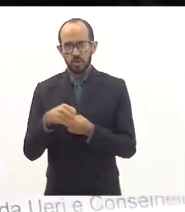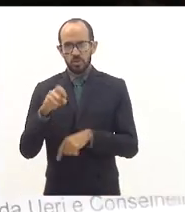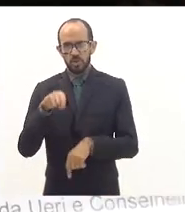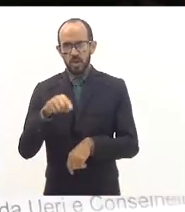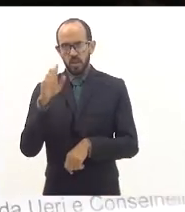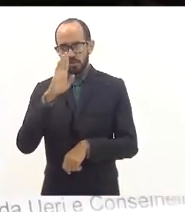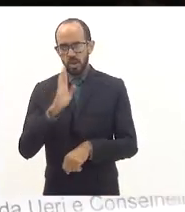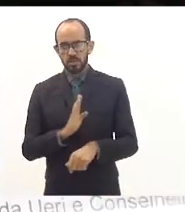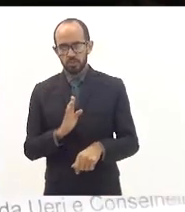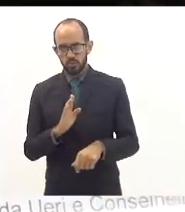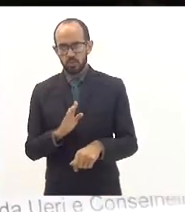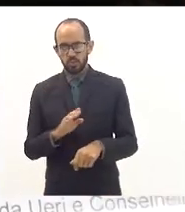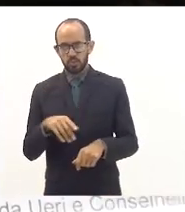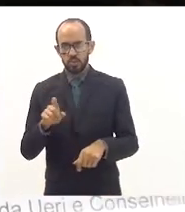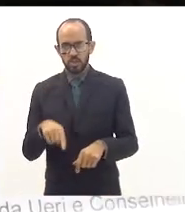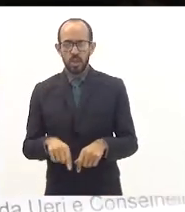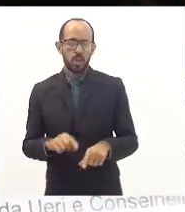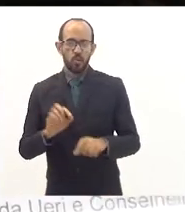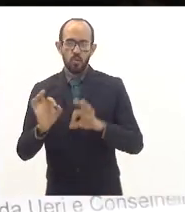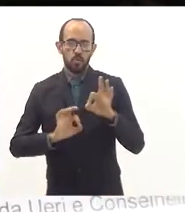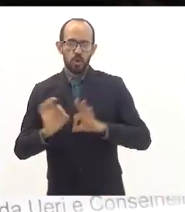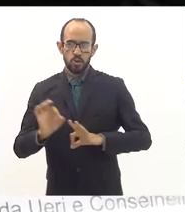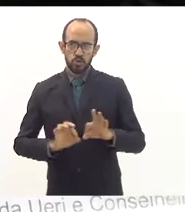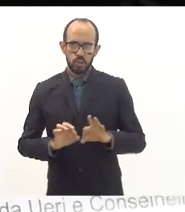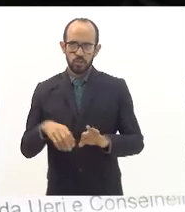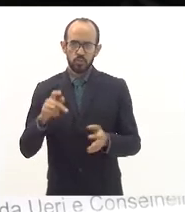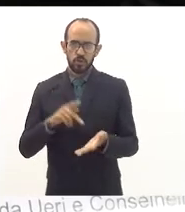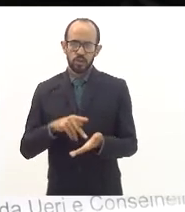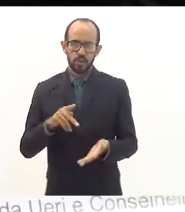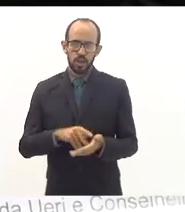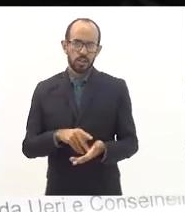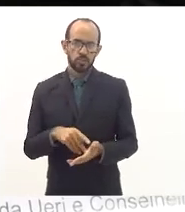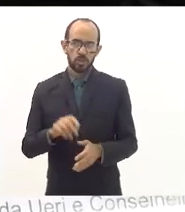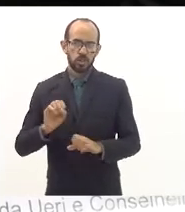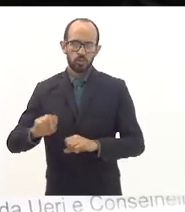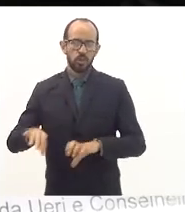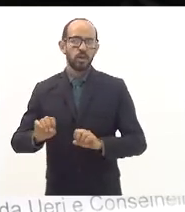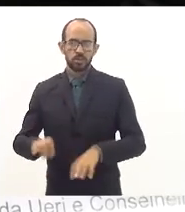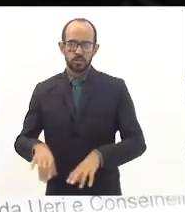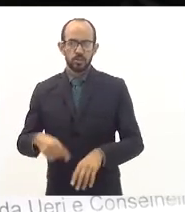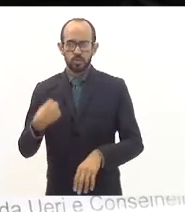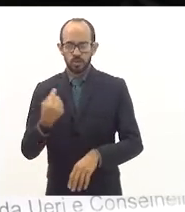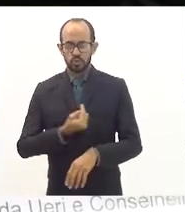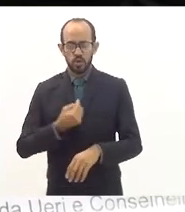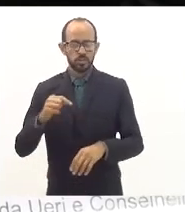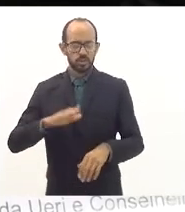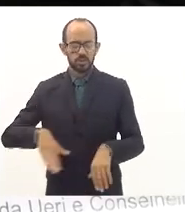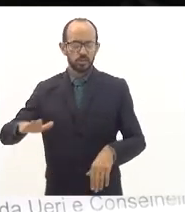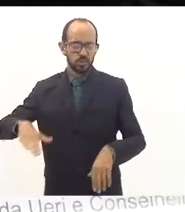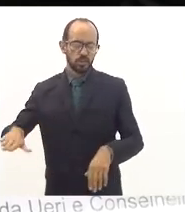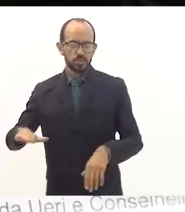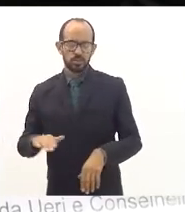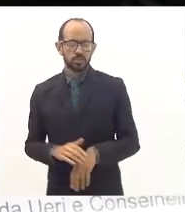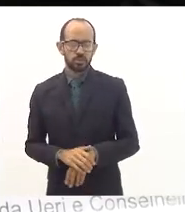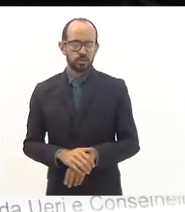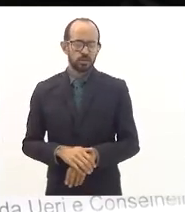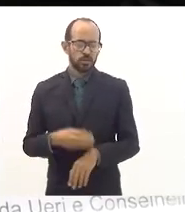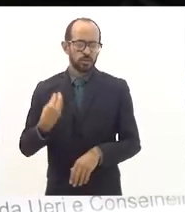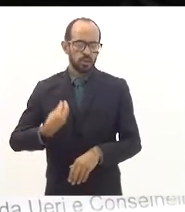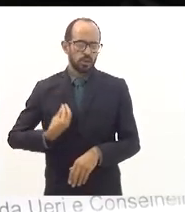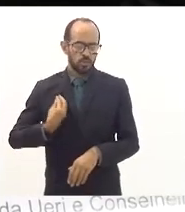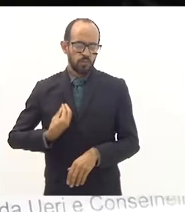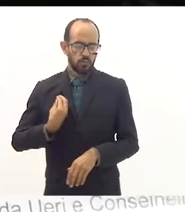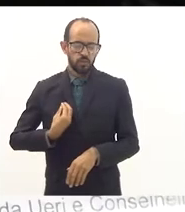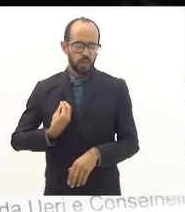único projeto emancipatório é realmente a educação das nossas crianças. Conviver com